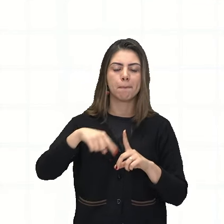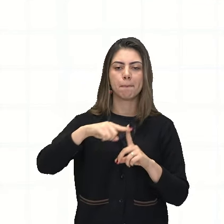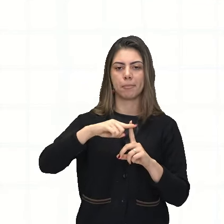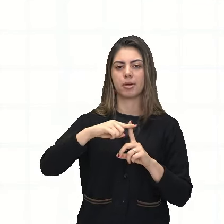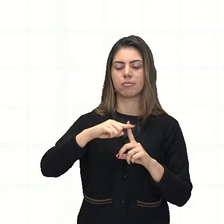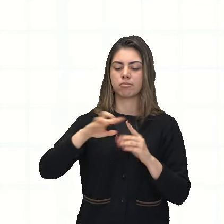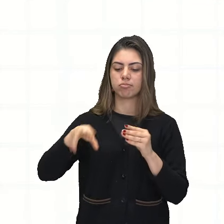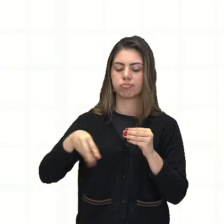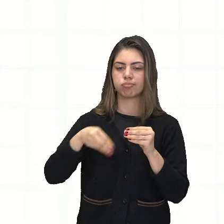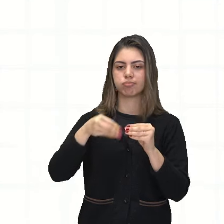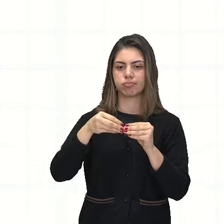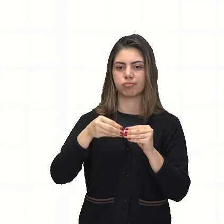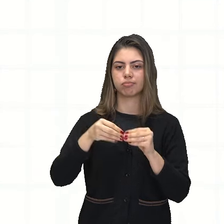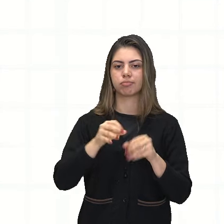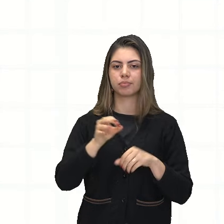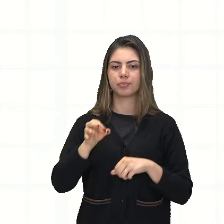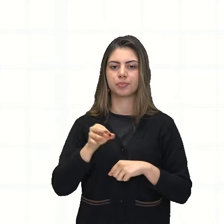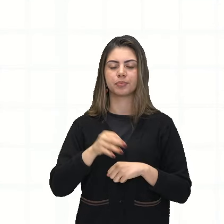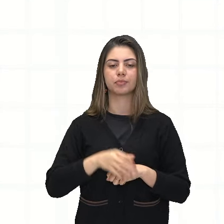acréscimo.